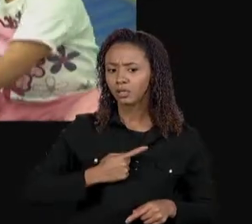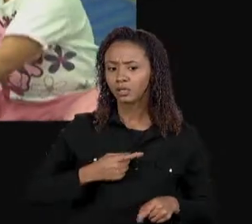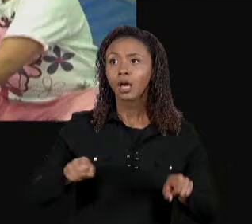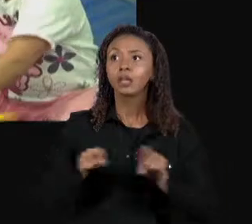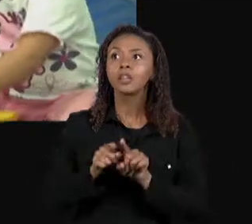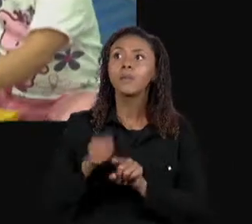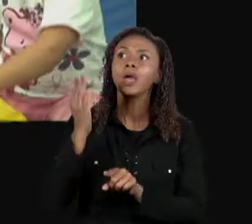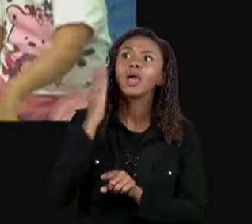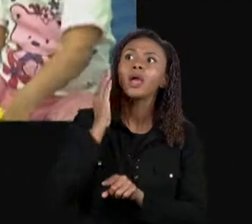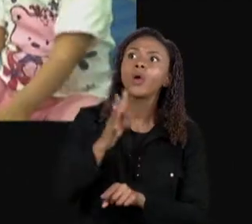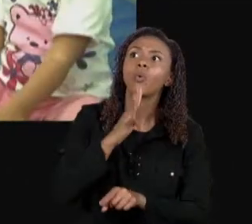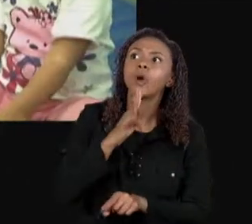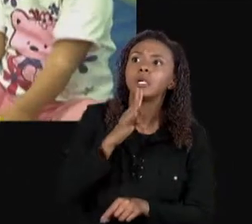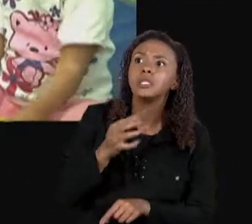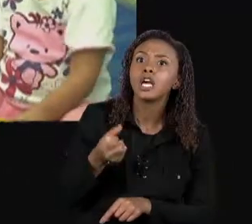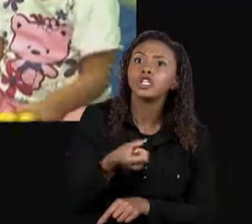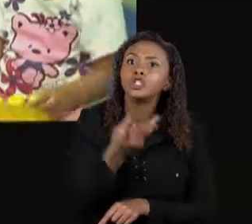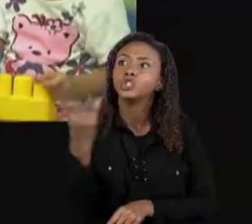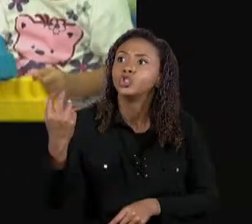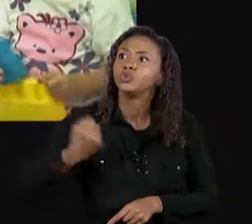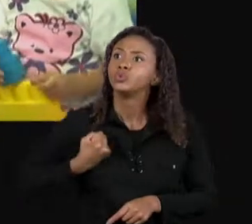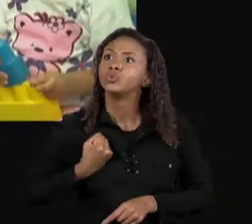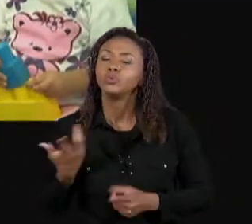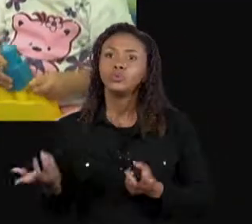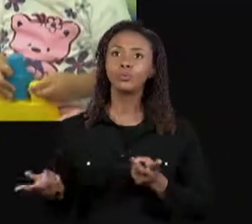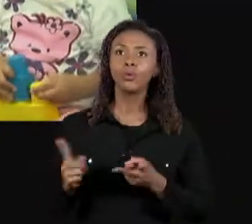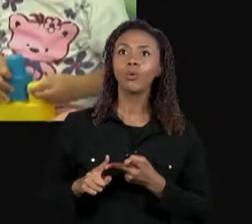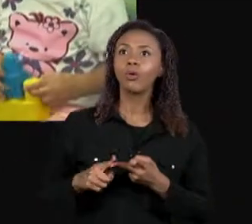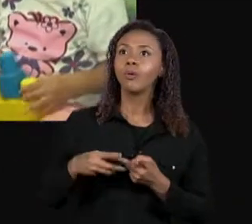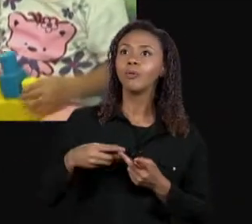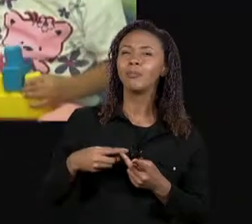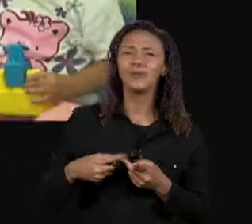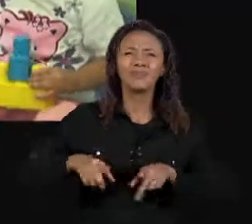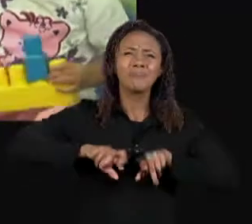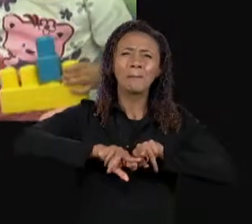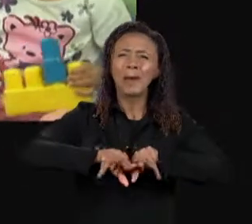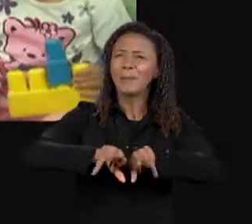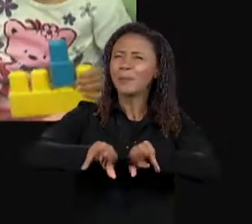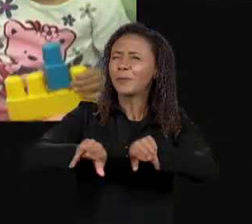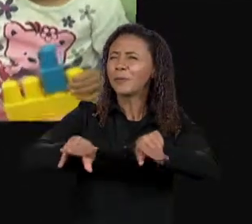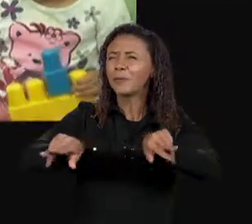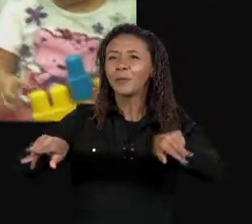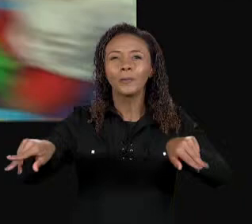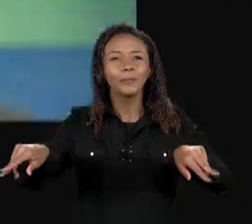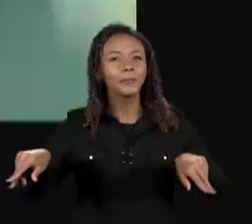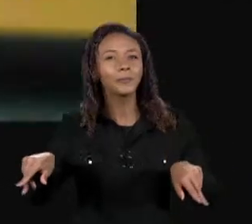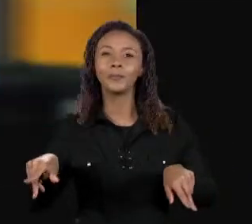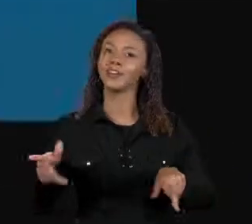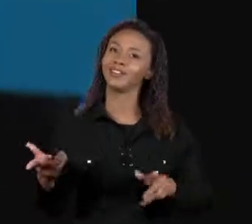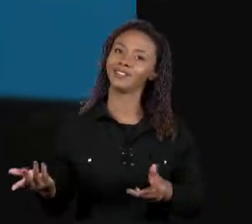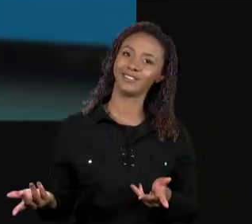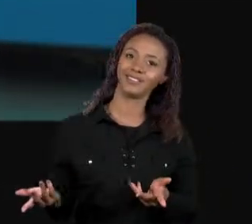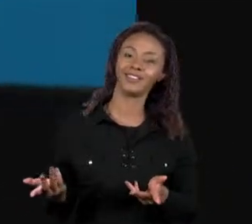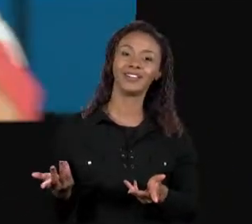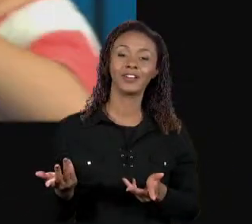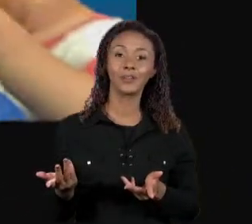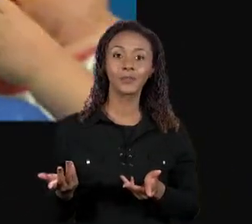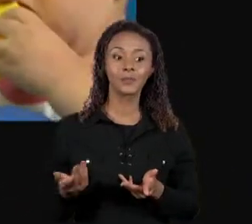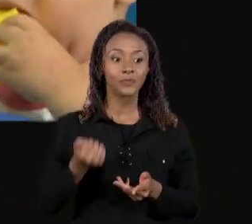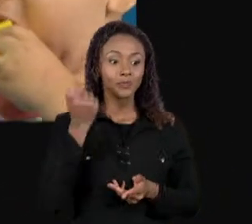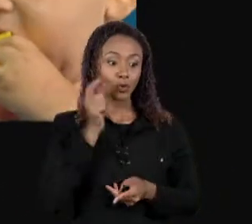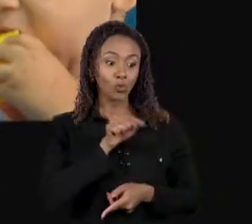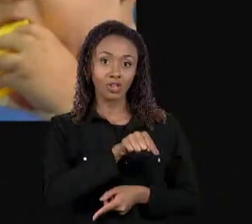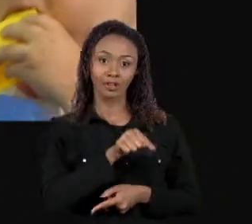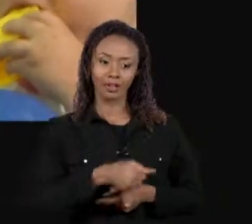números, com quantidades, experiências com diferentes tipos e possibilidades, né, de